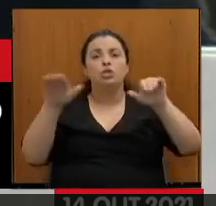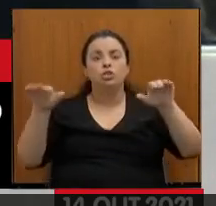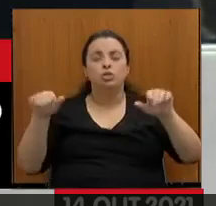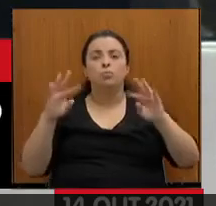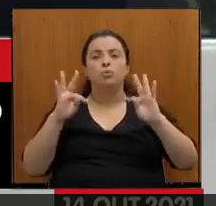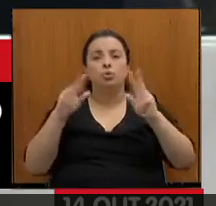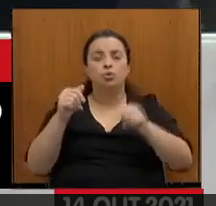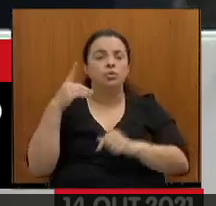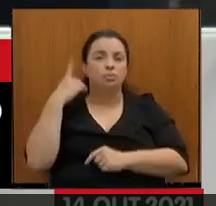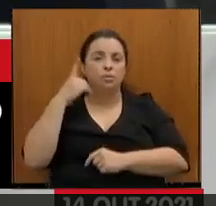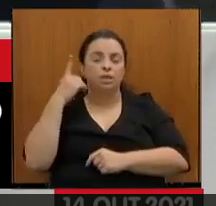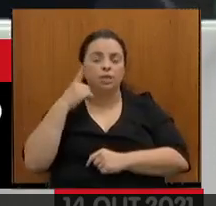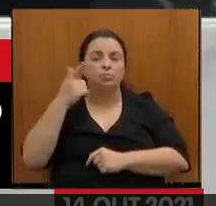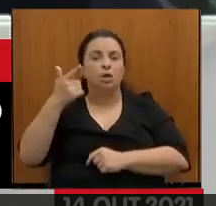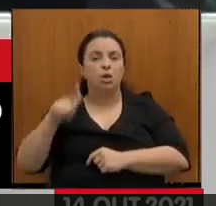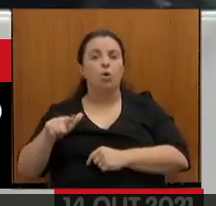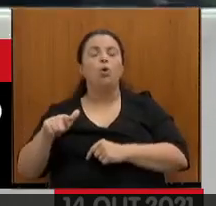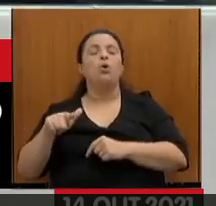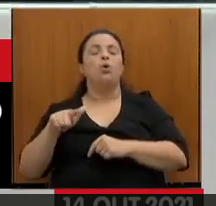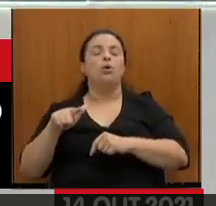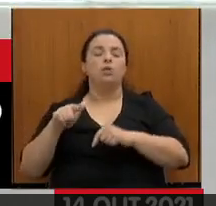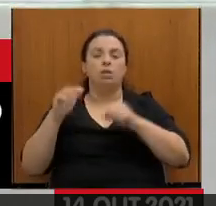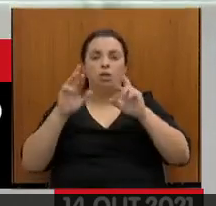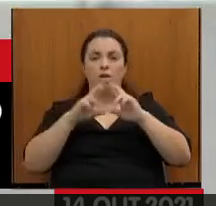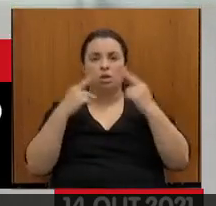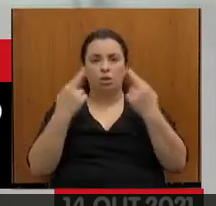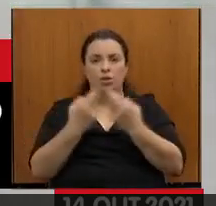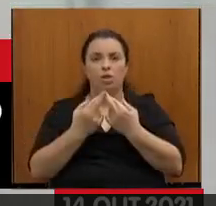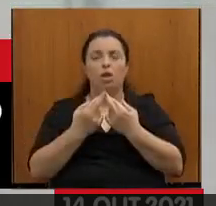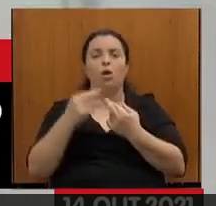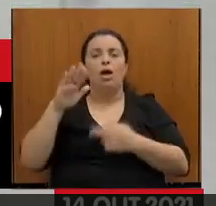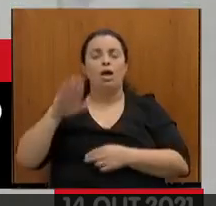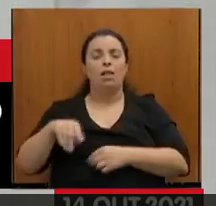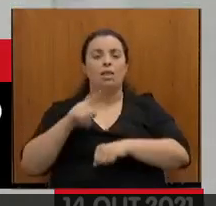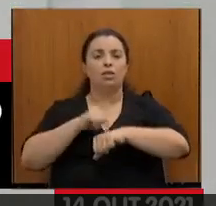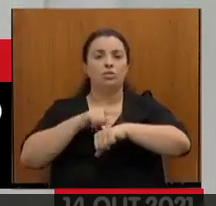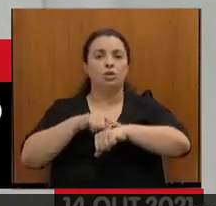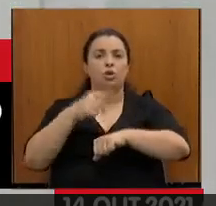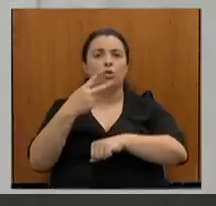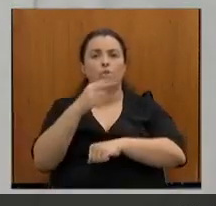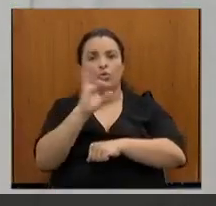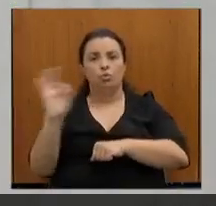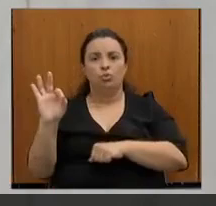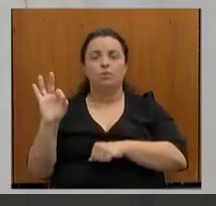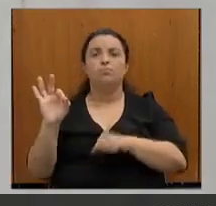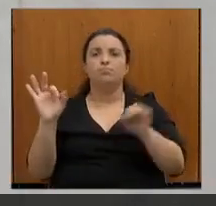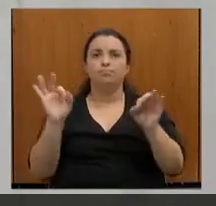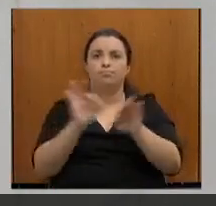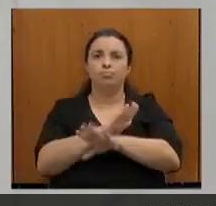às 14 horas, com a ordem do dia já publicada. Levanta-se a reunião.